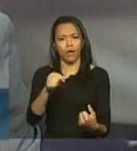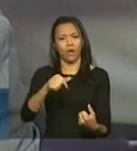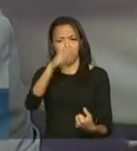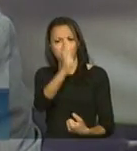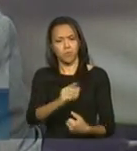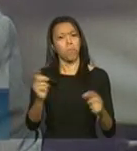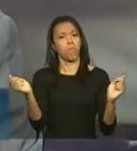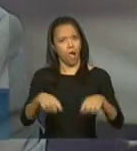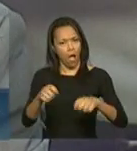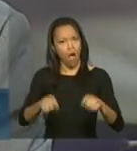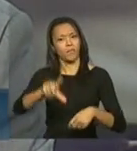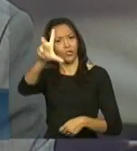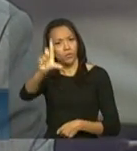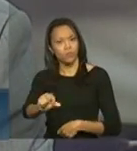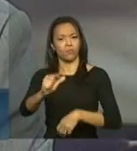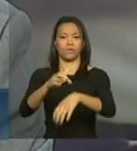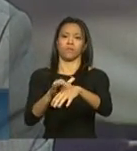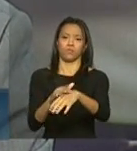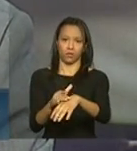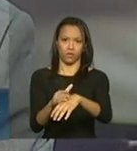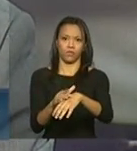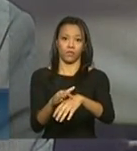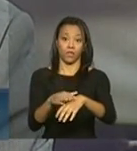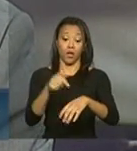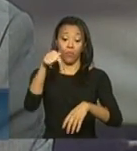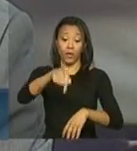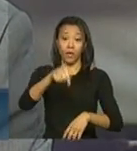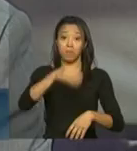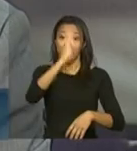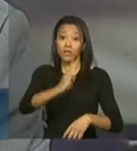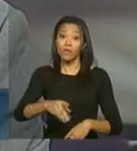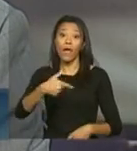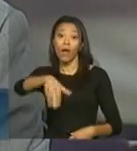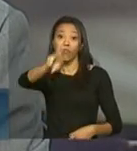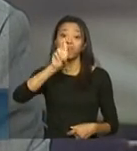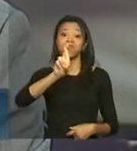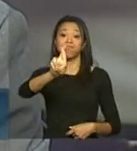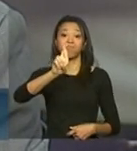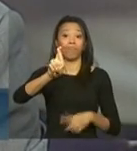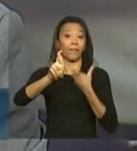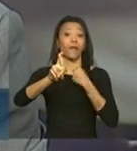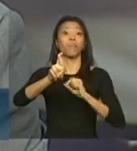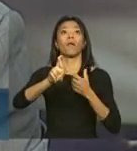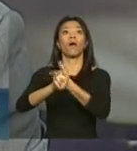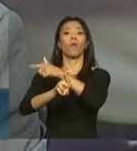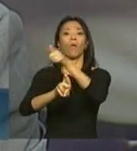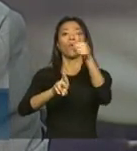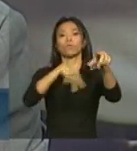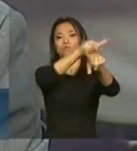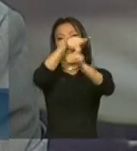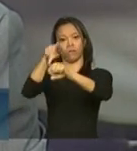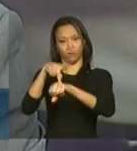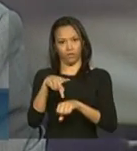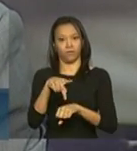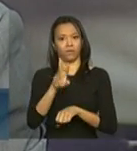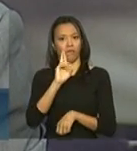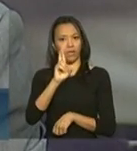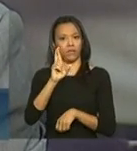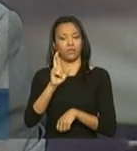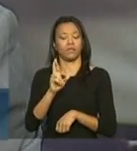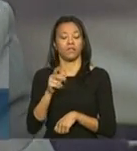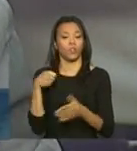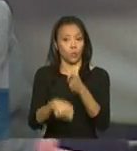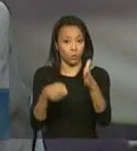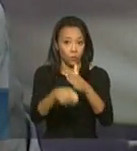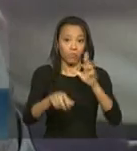ações estratégicas hoje que são uma referência para outros países e nós vamos dar continuidade ao enfrentamento, ainda que seja